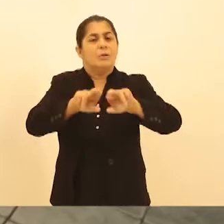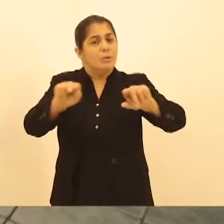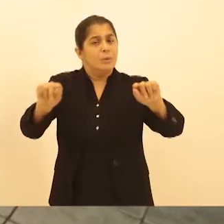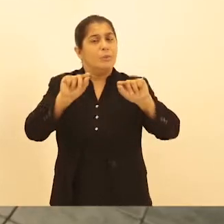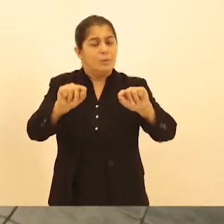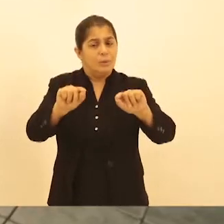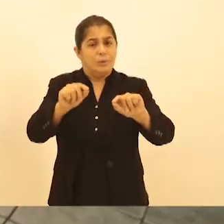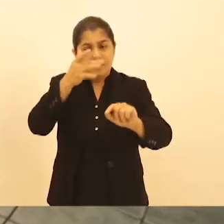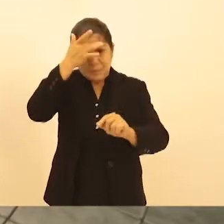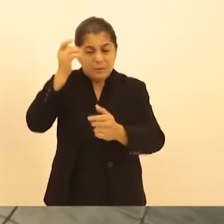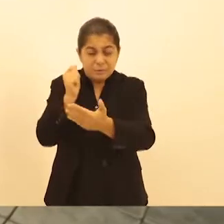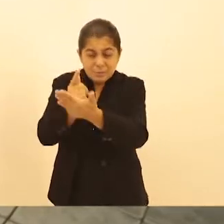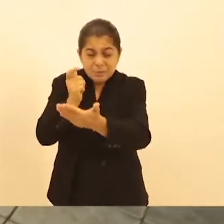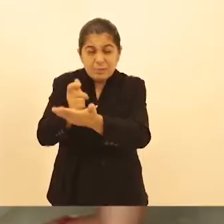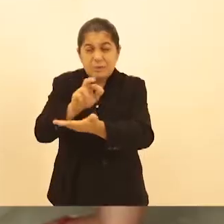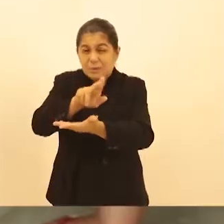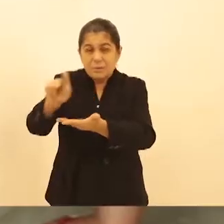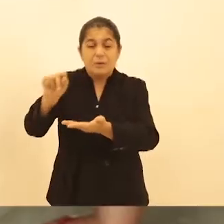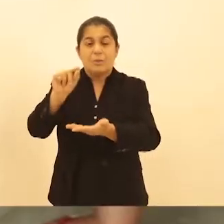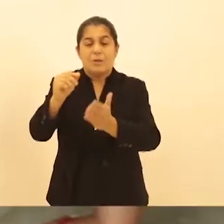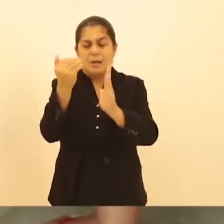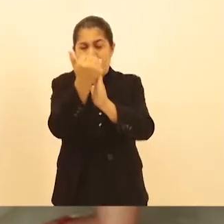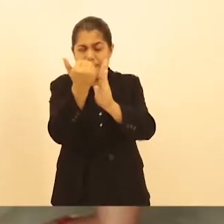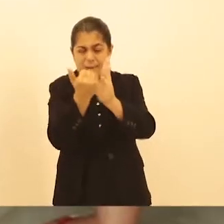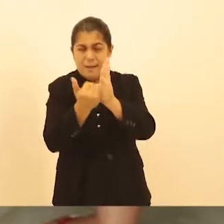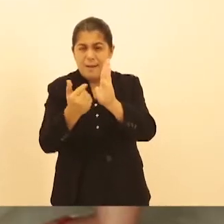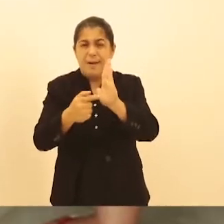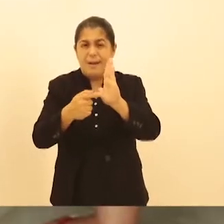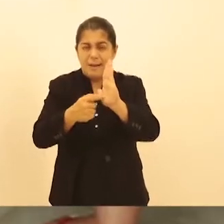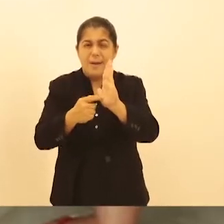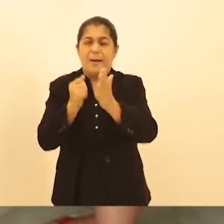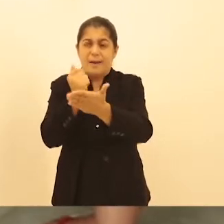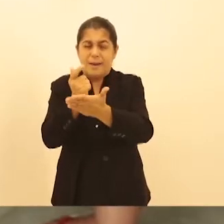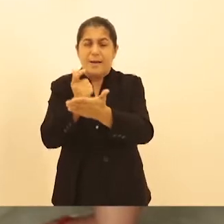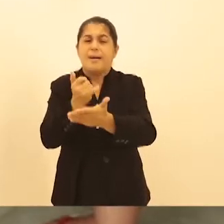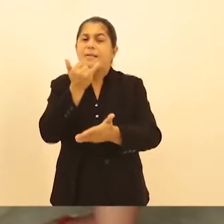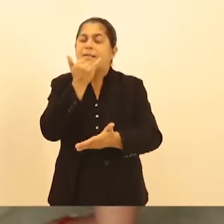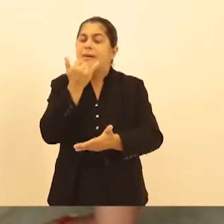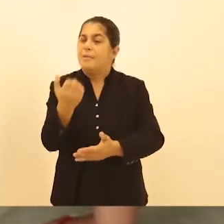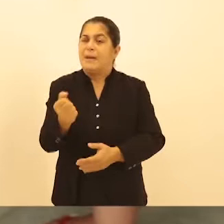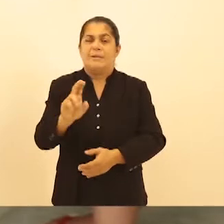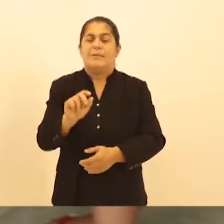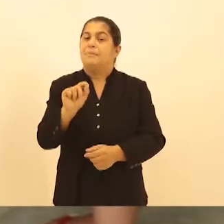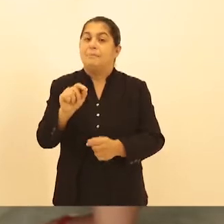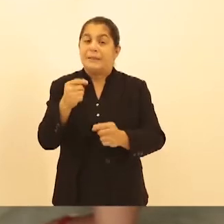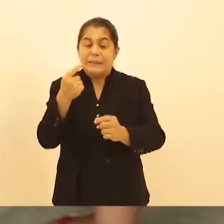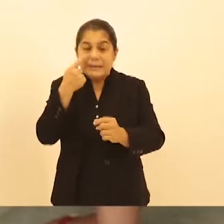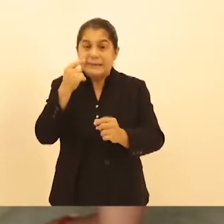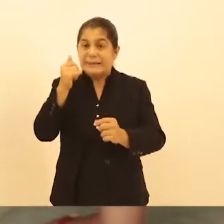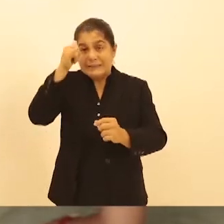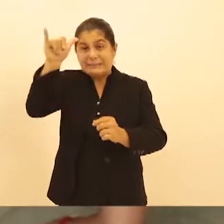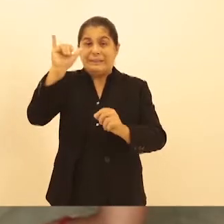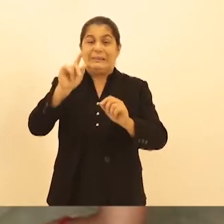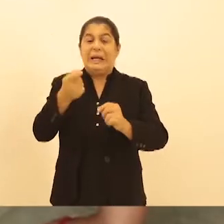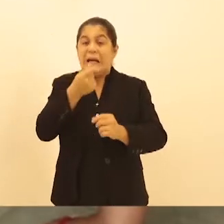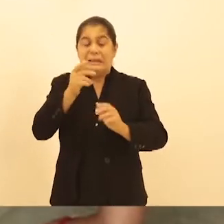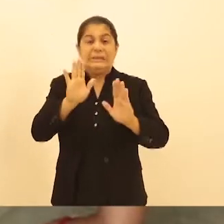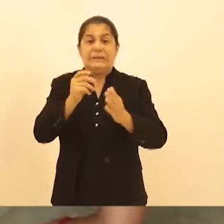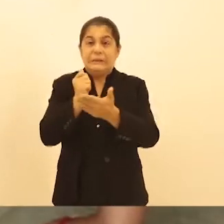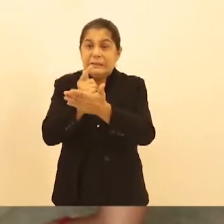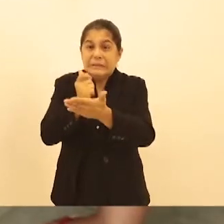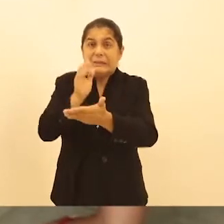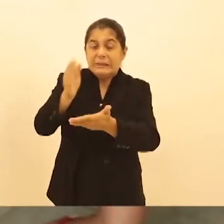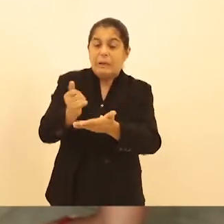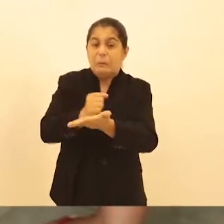os medicamentos listados no recall devem suspender o uso de forma imediata e retornar ao estabelecimento comercial